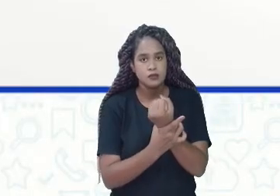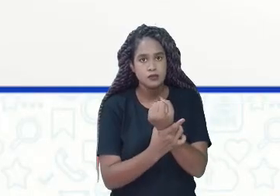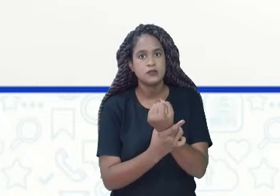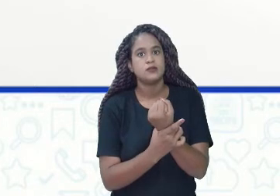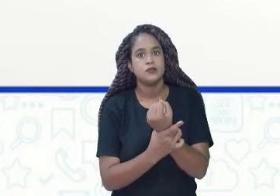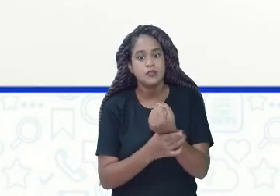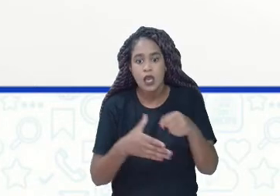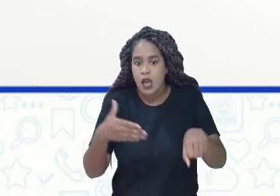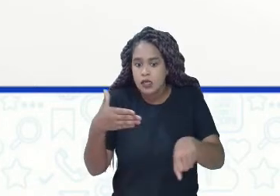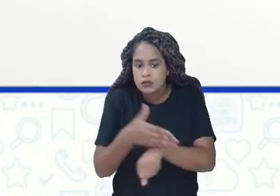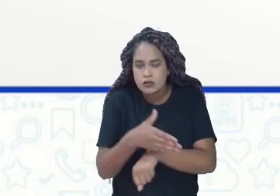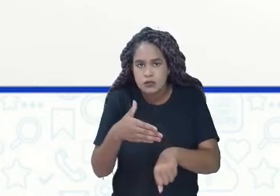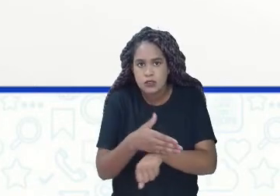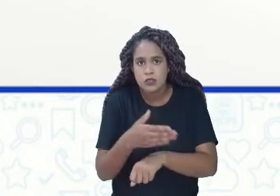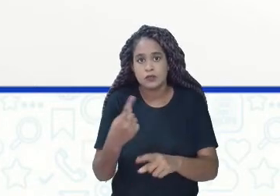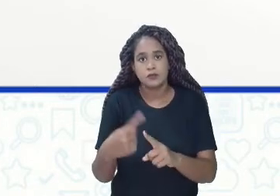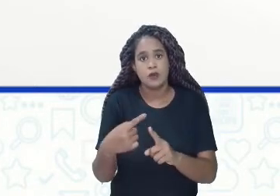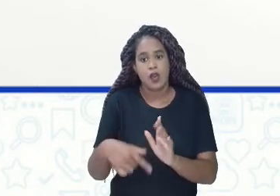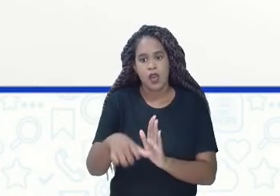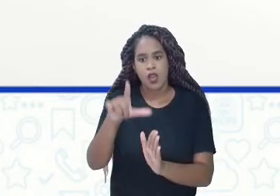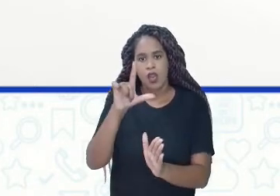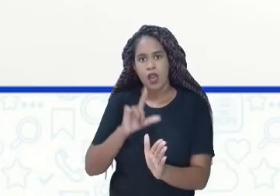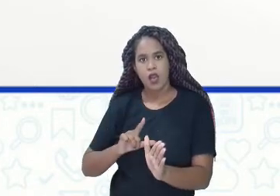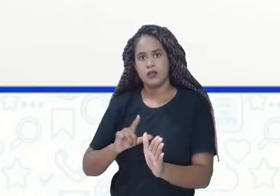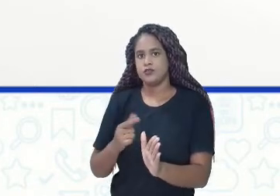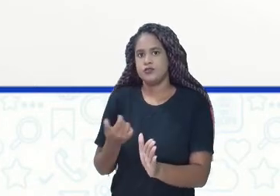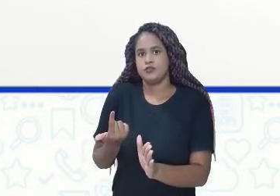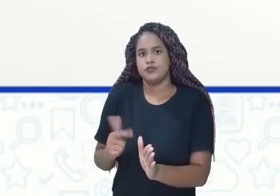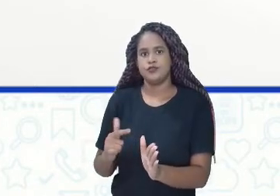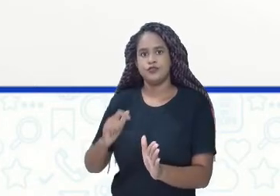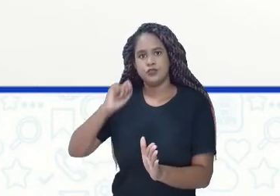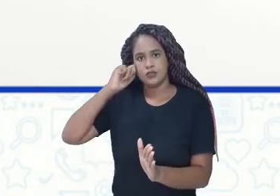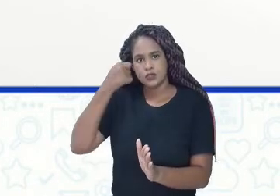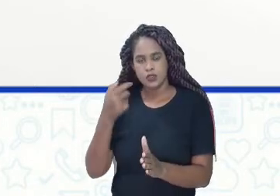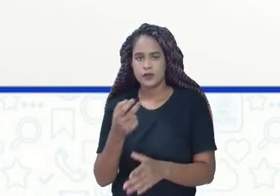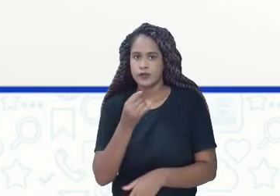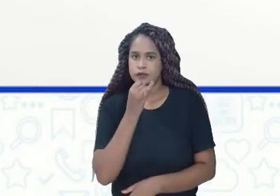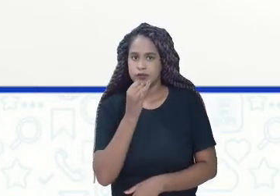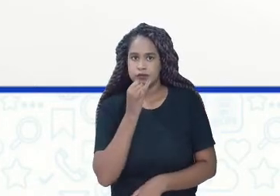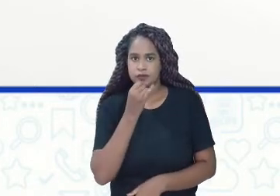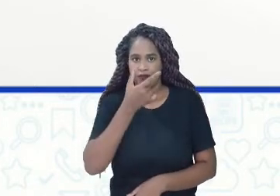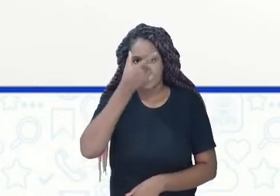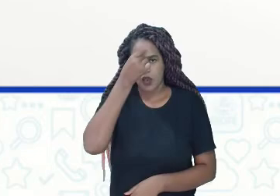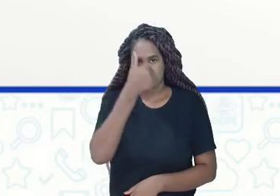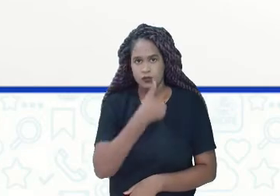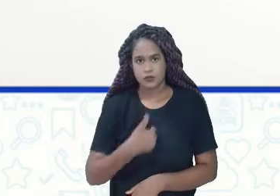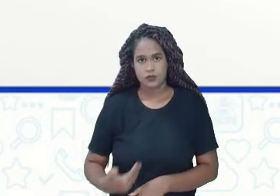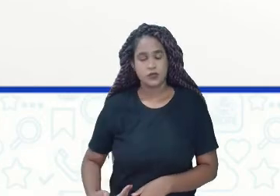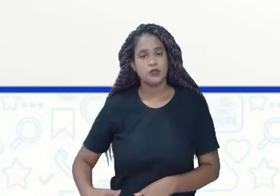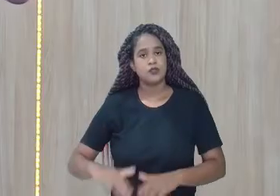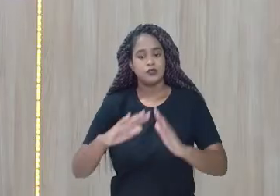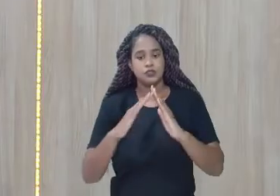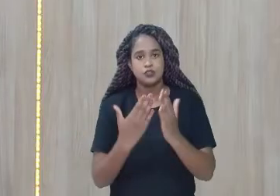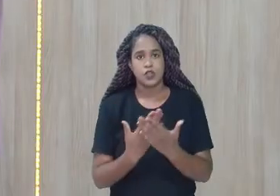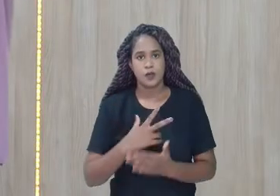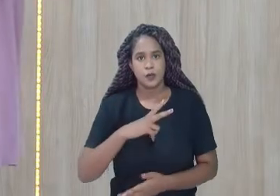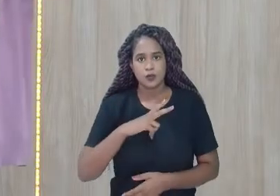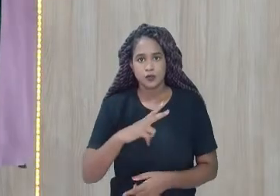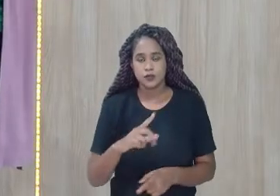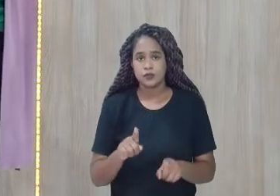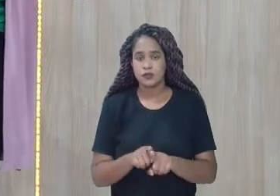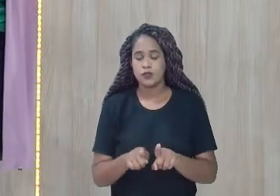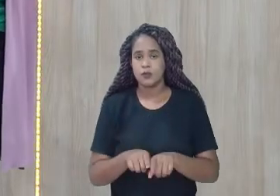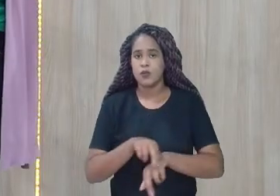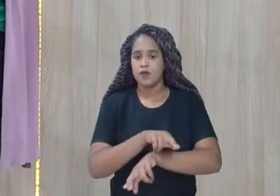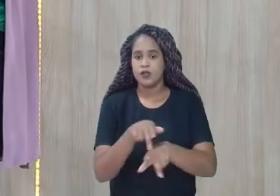historicamente não ocupados por pessoas negras, como a universidade pública, que eu estava falando, escolas particulares, centro de loja, tudo que foi negado